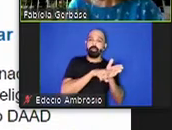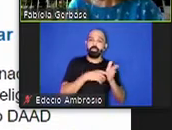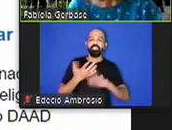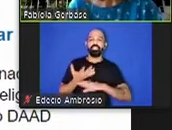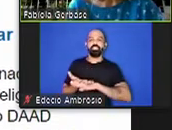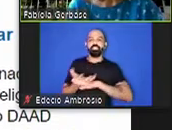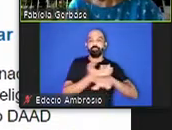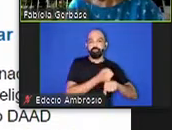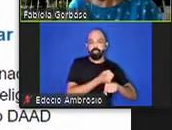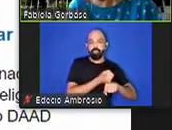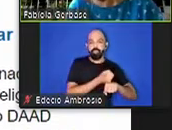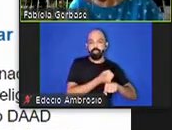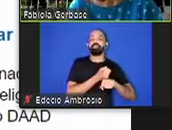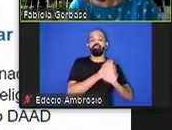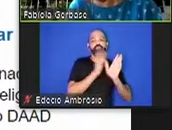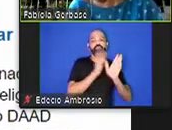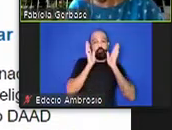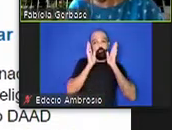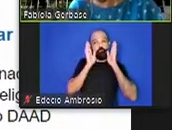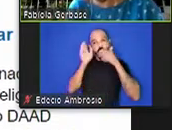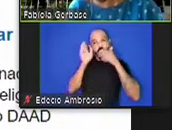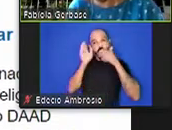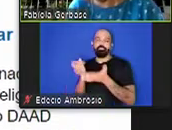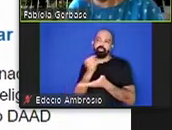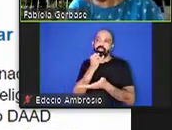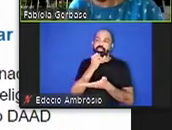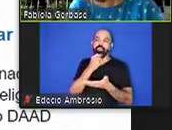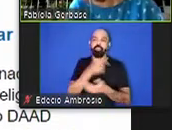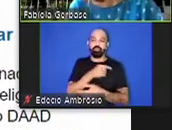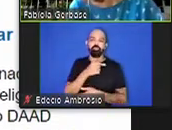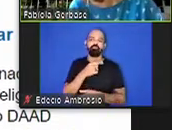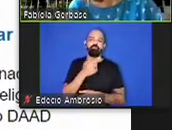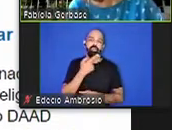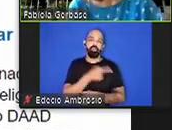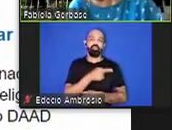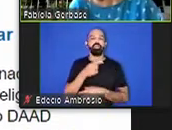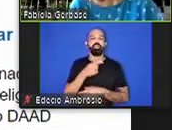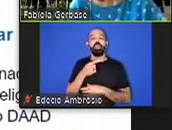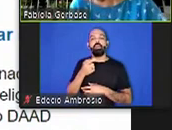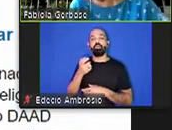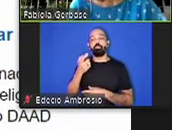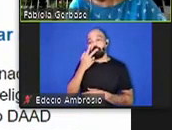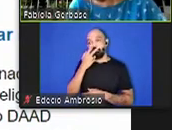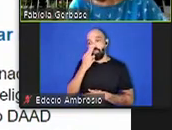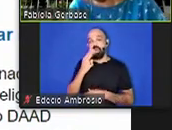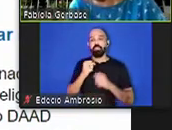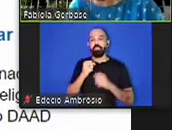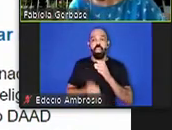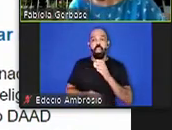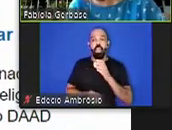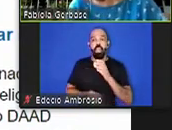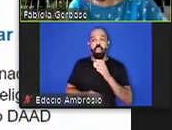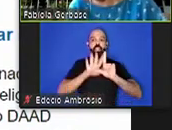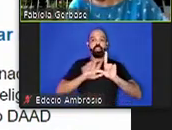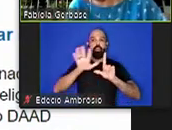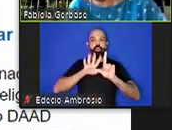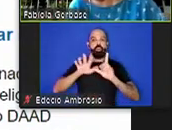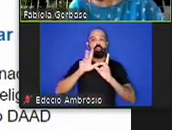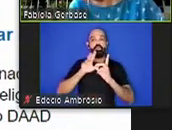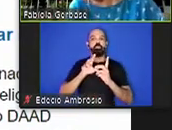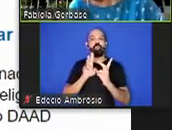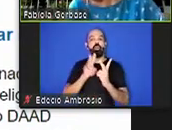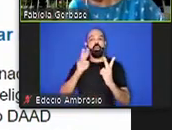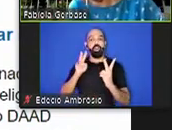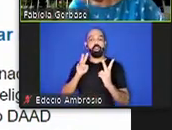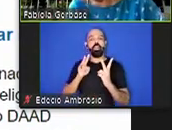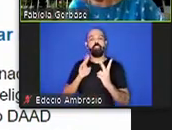já estão se voltando, né, para, por exemplo, daqui um exemplo, destaquei esse exemplo, que eles estão prevendo a criação de uma plataforma online para facilitar a colaboração entre os